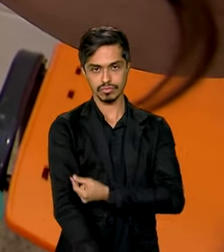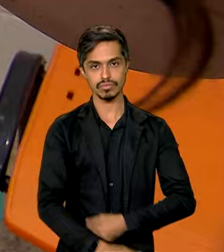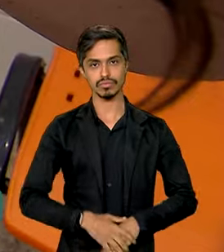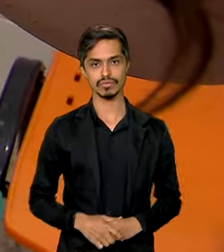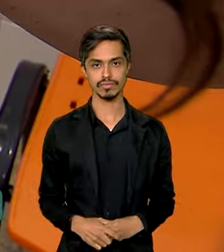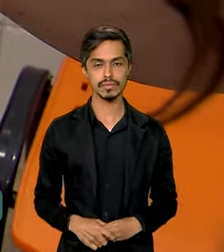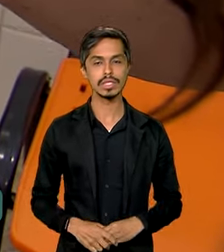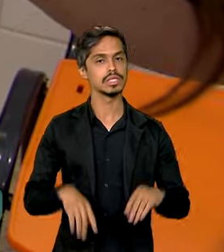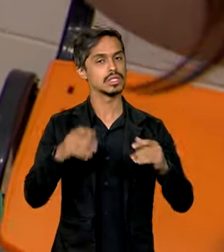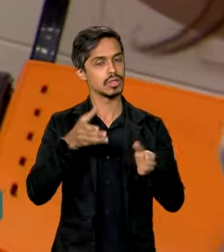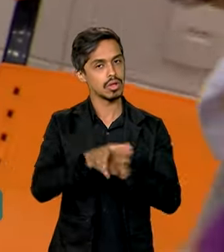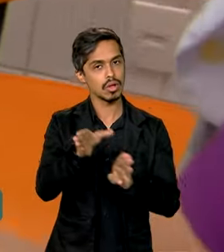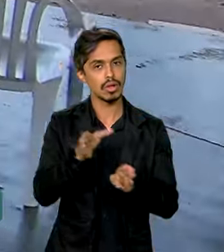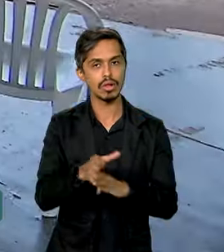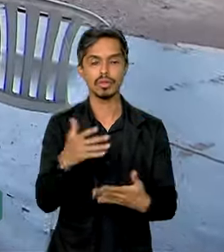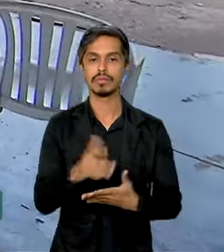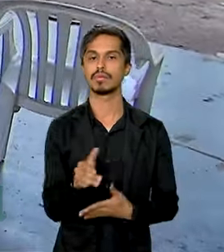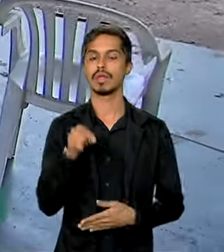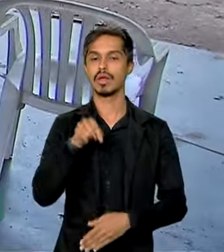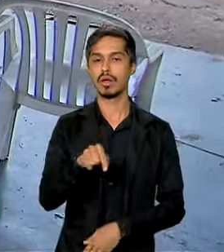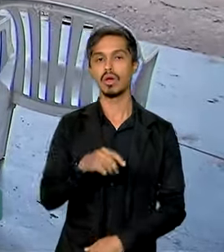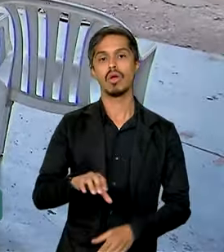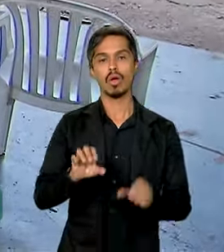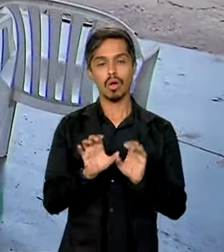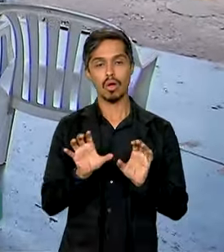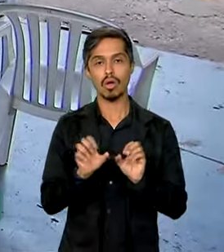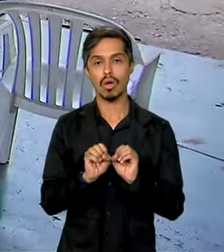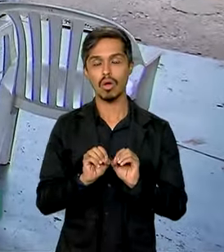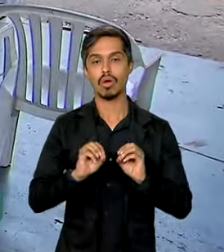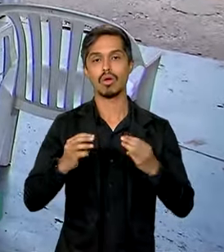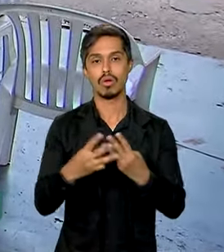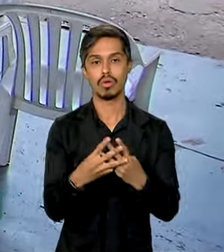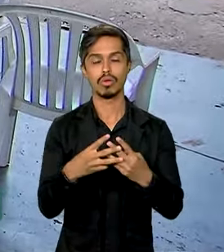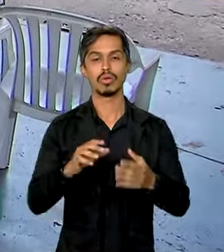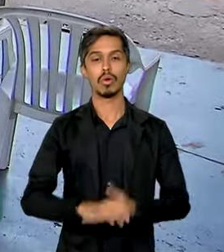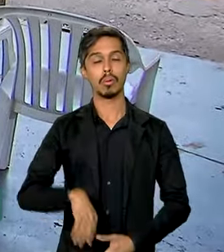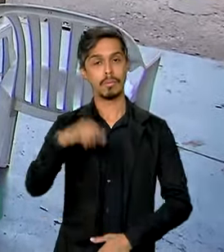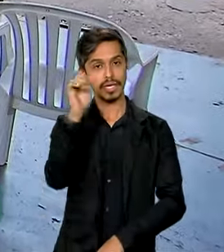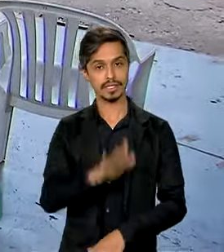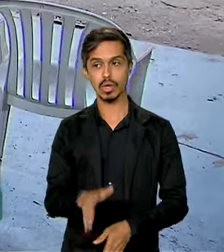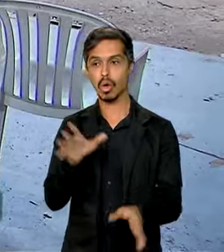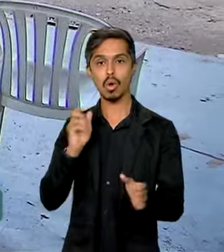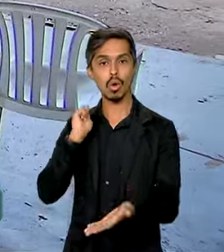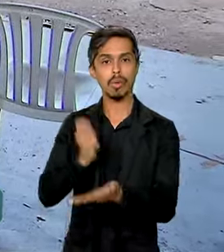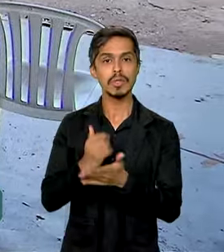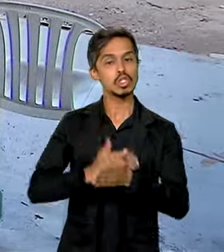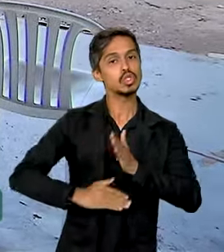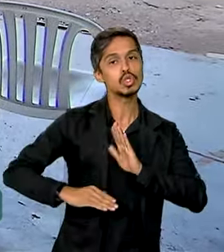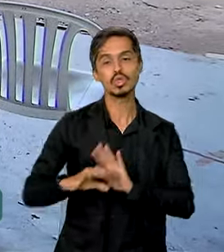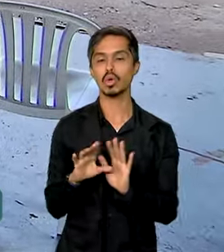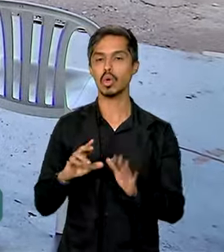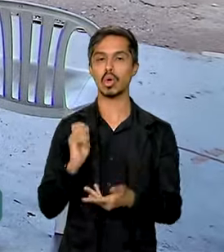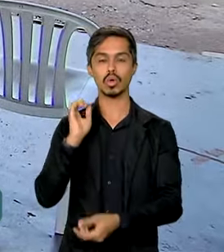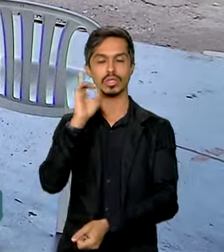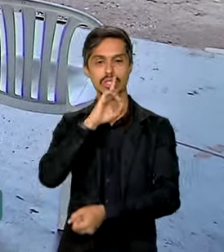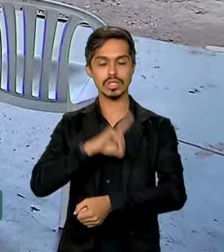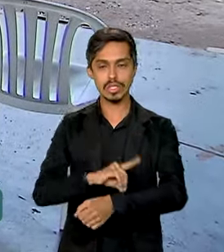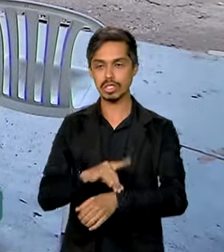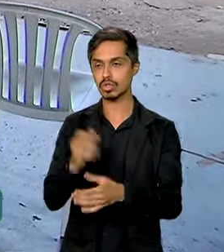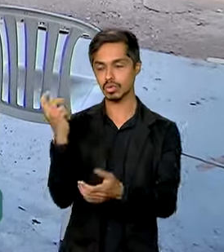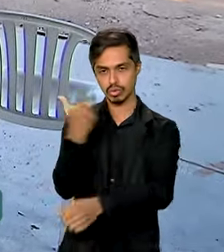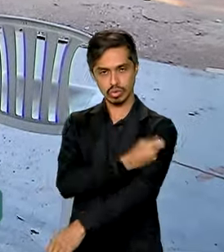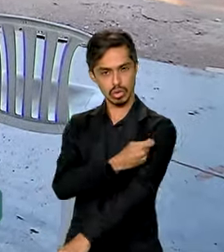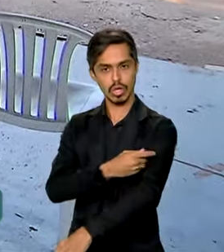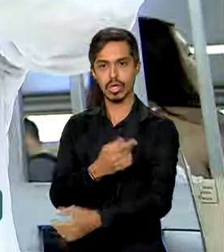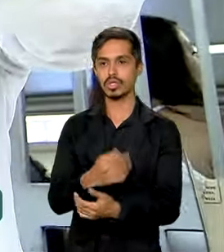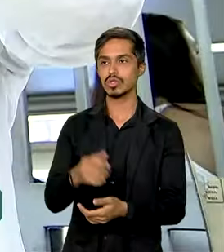imunizante. Recomendada pela Organização Mundial da Saúde, o Brasil comprou todo o estoque de vacina da dengue disponível no